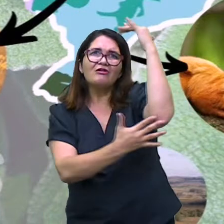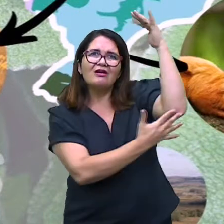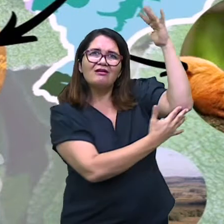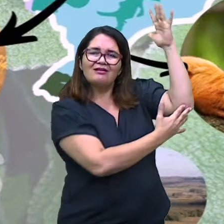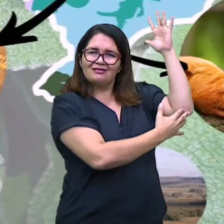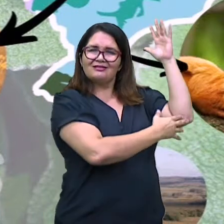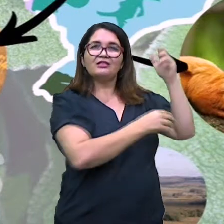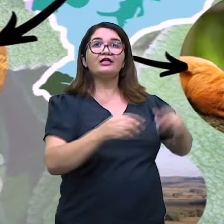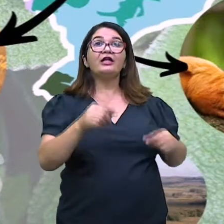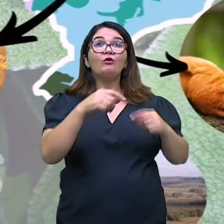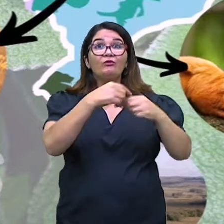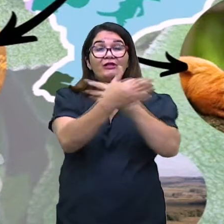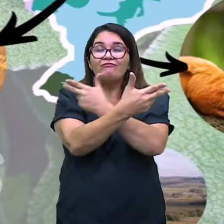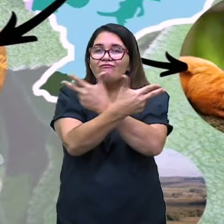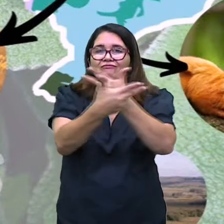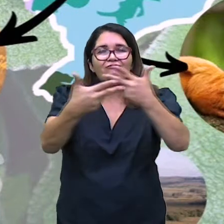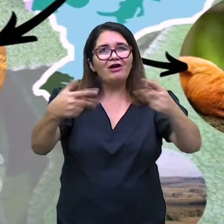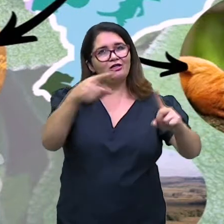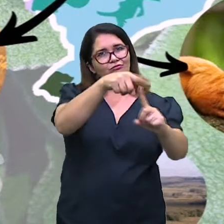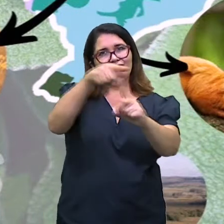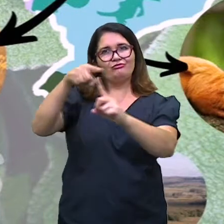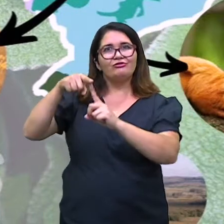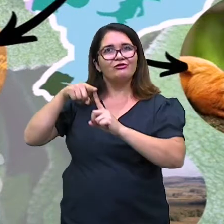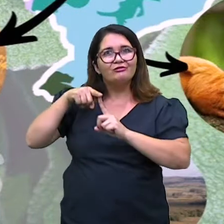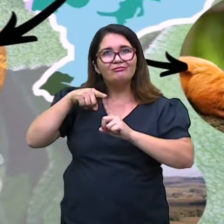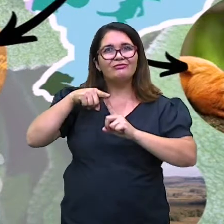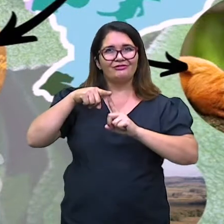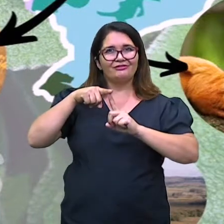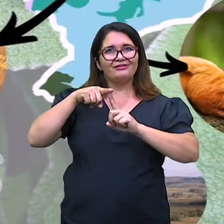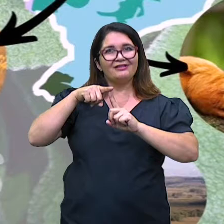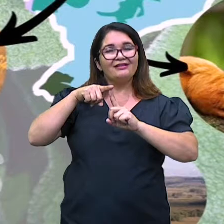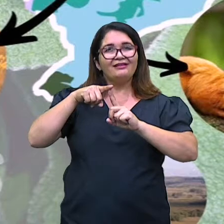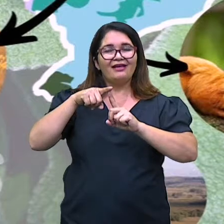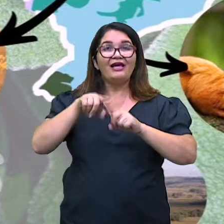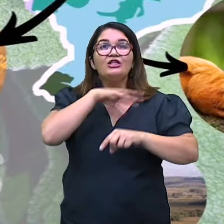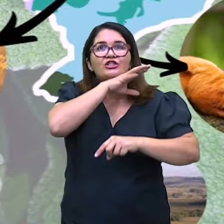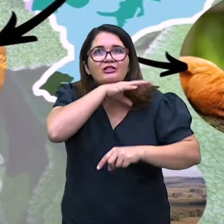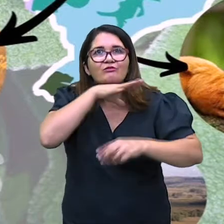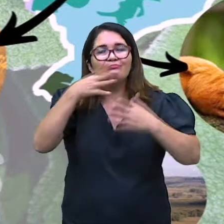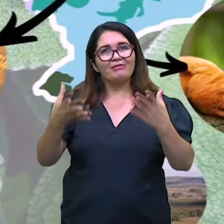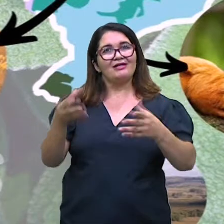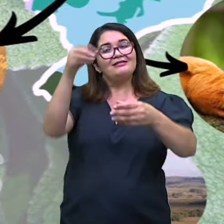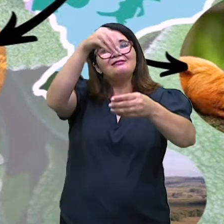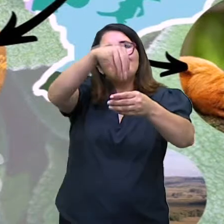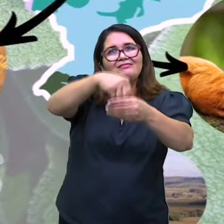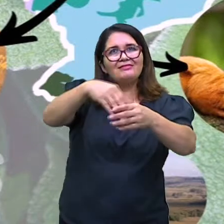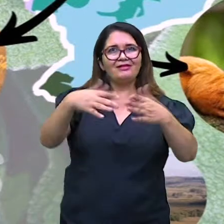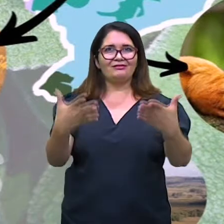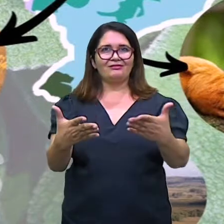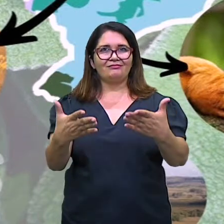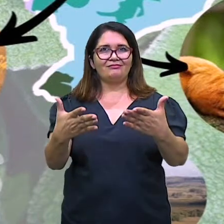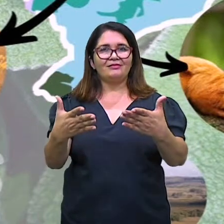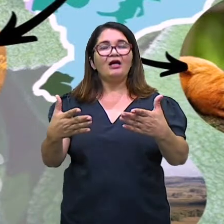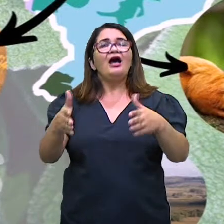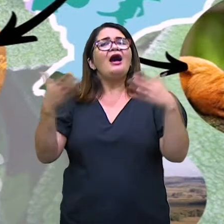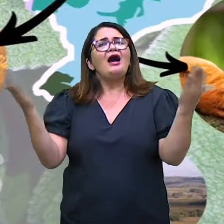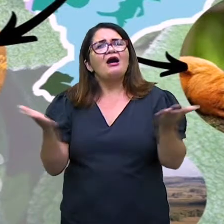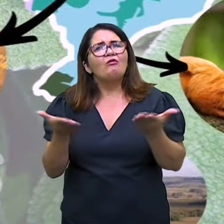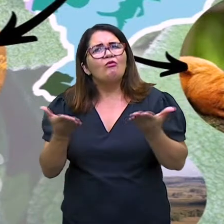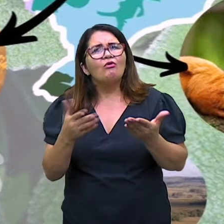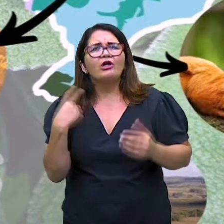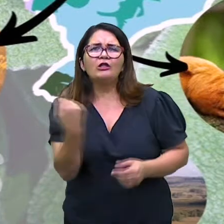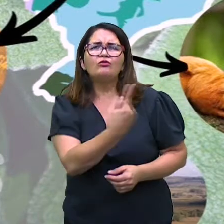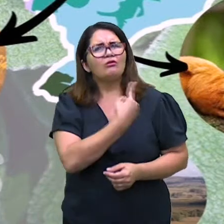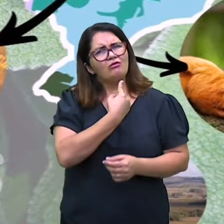mesmo? Como que eu posso e quanto eu estou inserida nesse tipo de